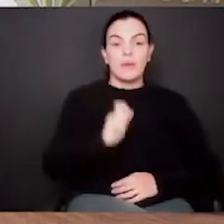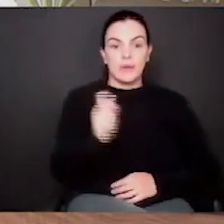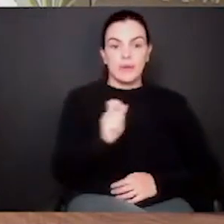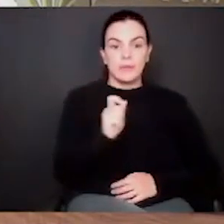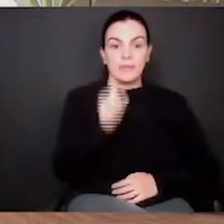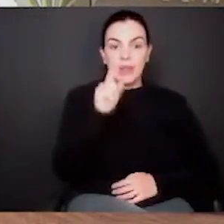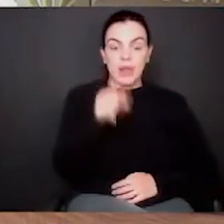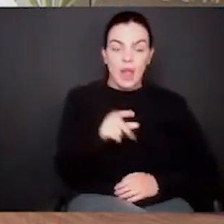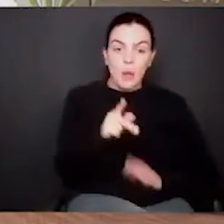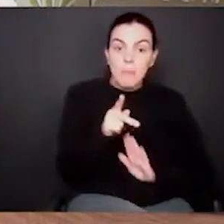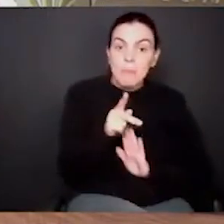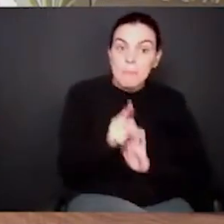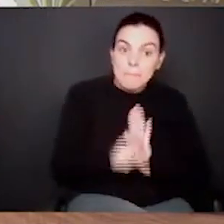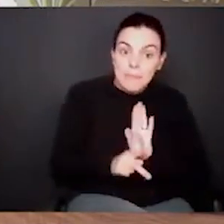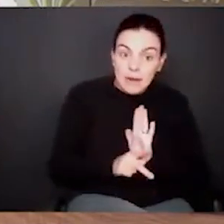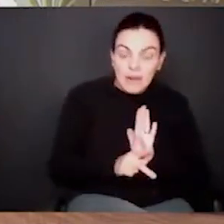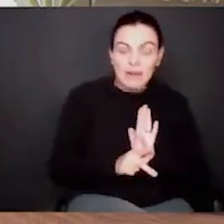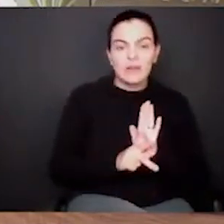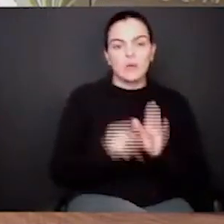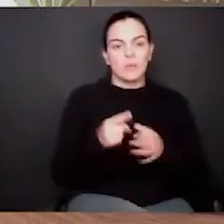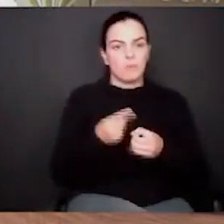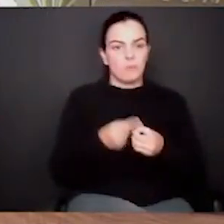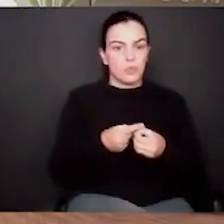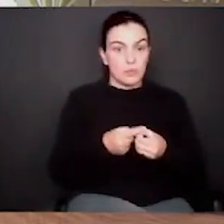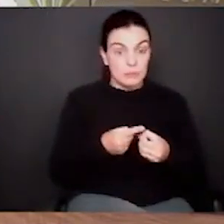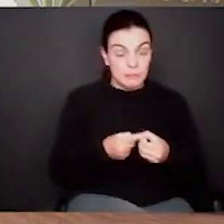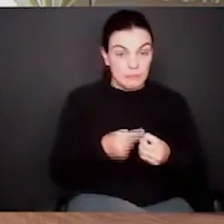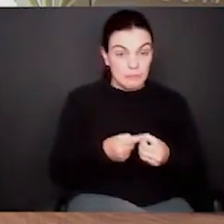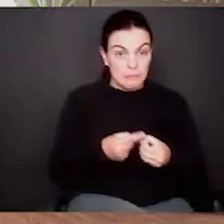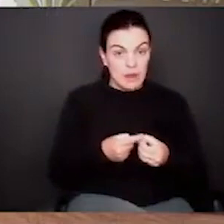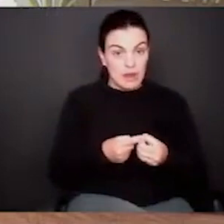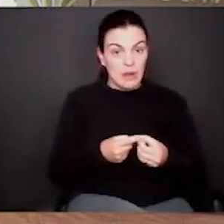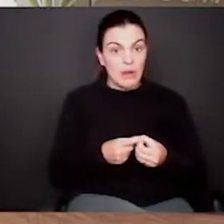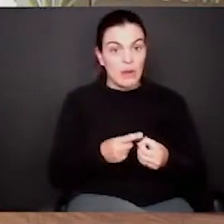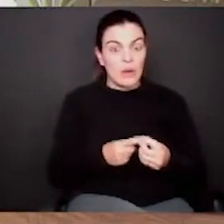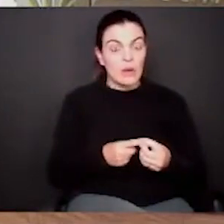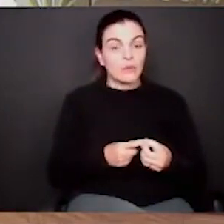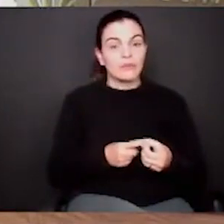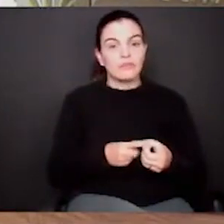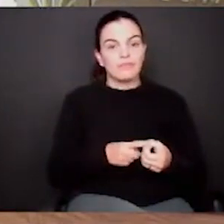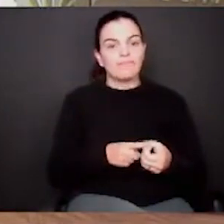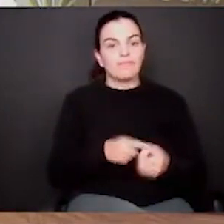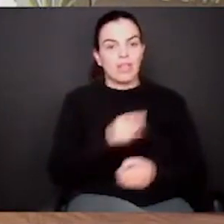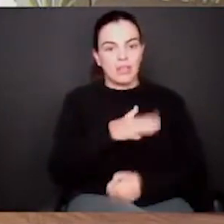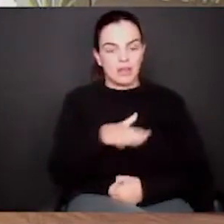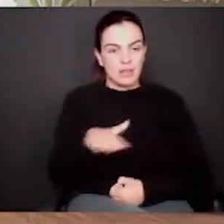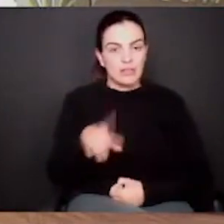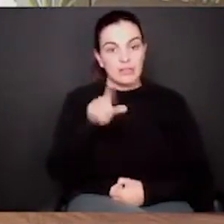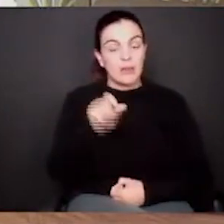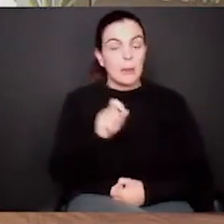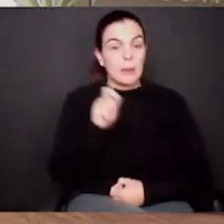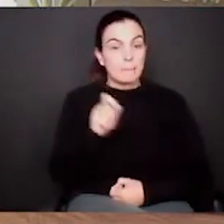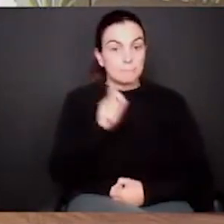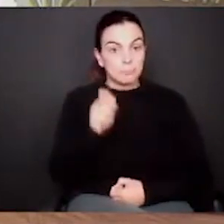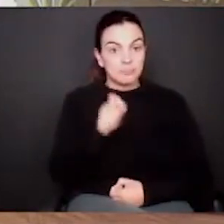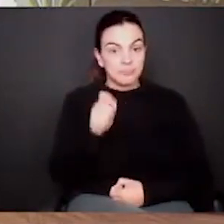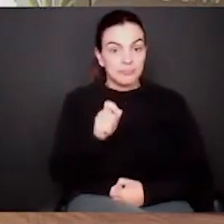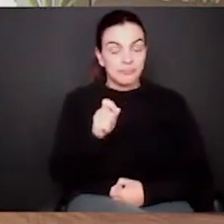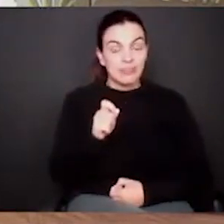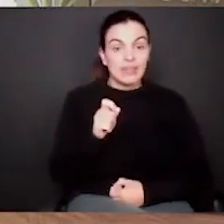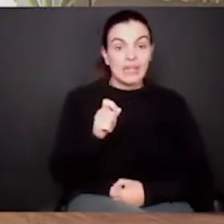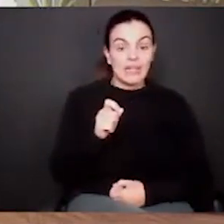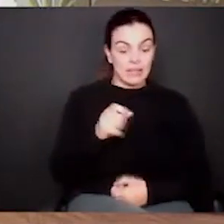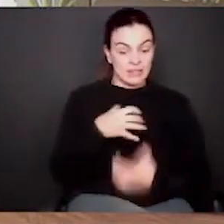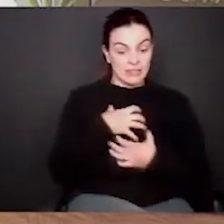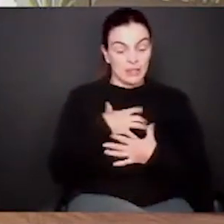instituído, plano municipal da primeira infância, que coloca Curitiba hoje, e eu digo isso com muito orgulho, com muita